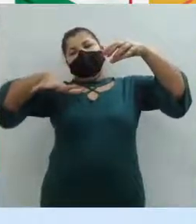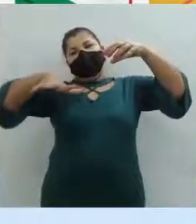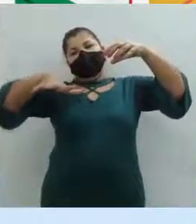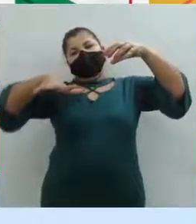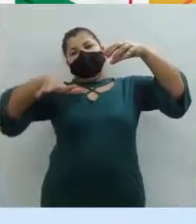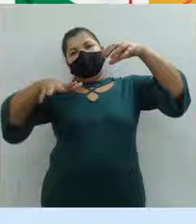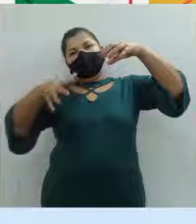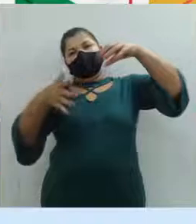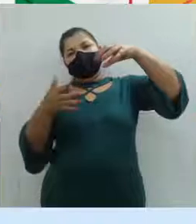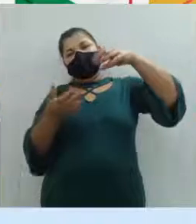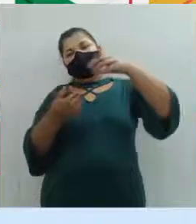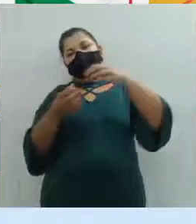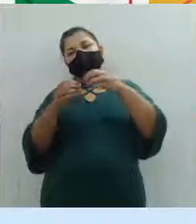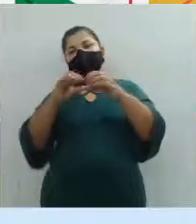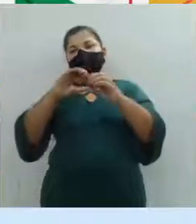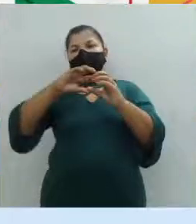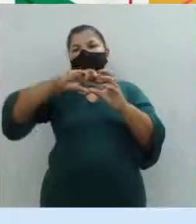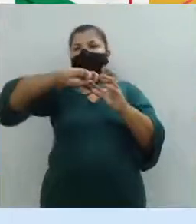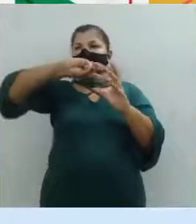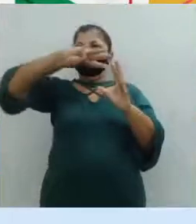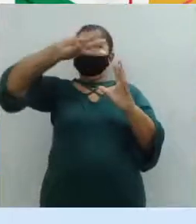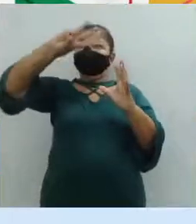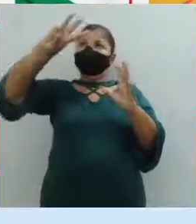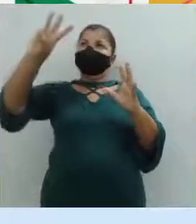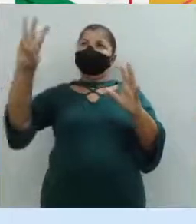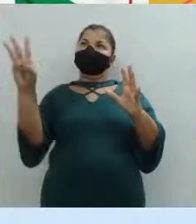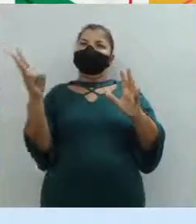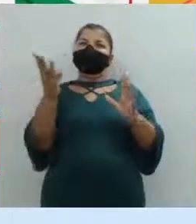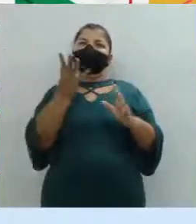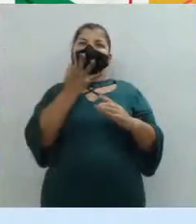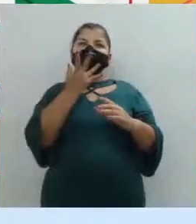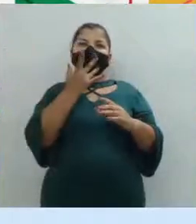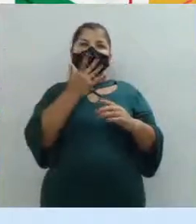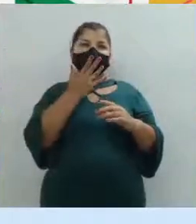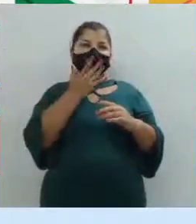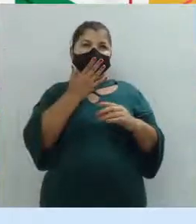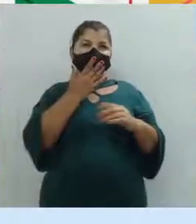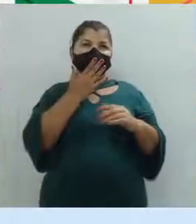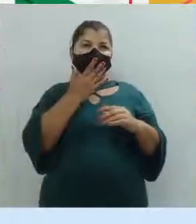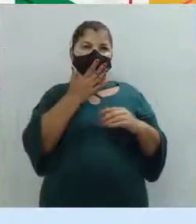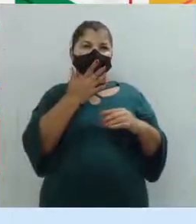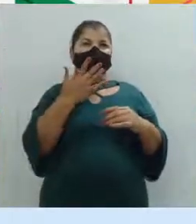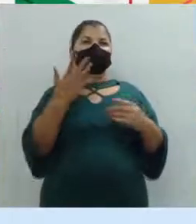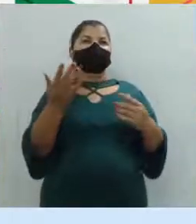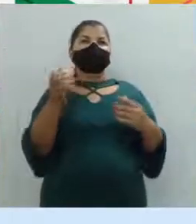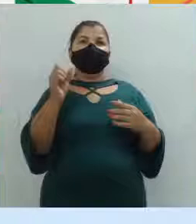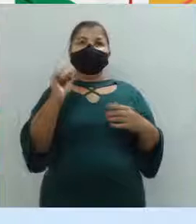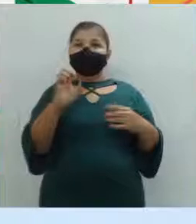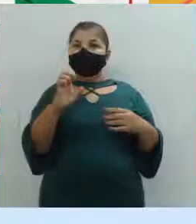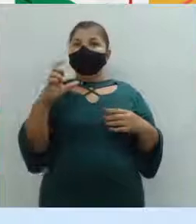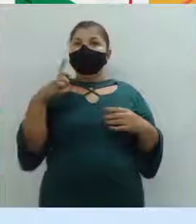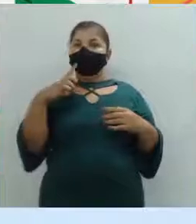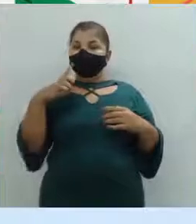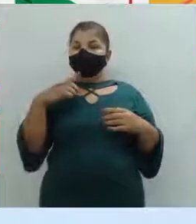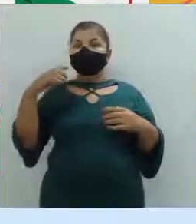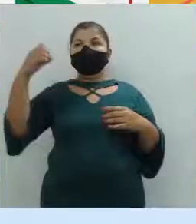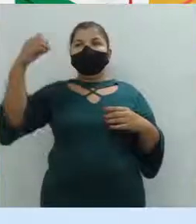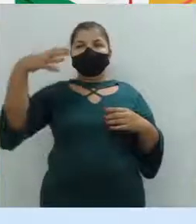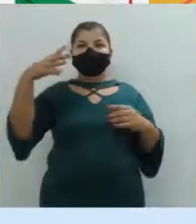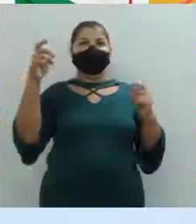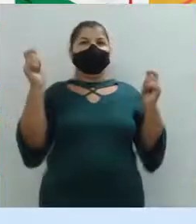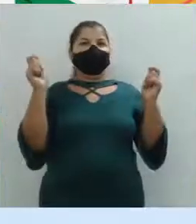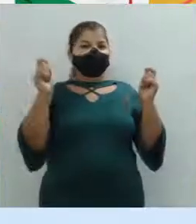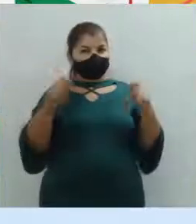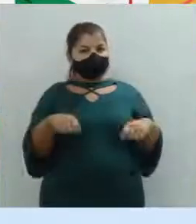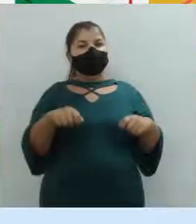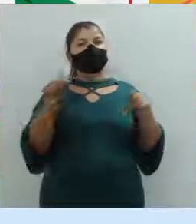elas decompõem as cores, e por isso que a gente vê aí. Mas só acontece se houver luz. Então a gente consegue perceber a